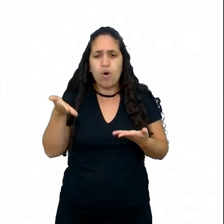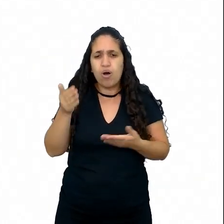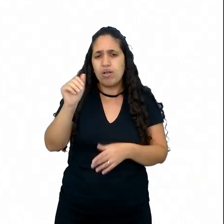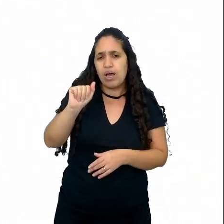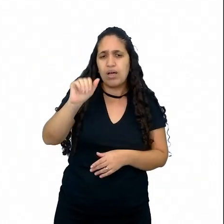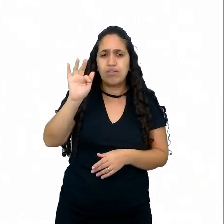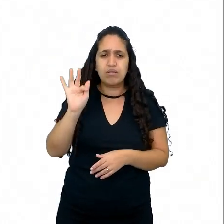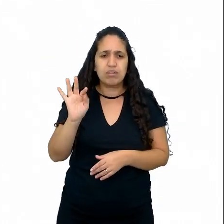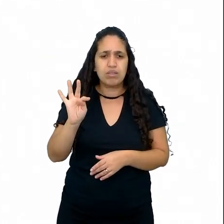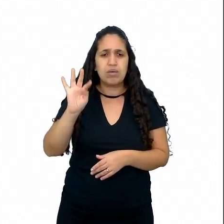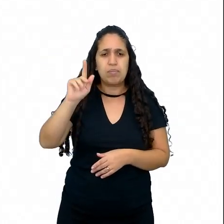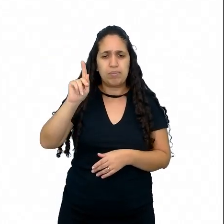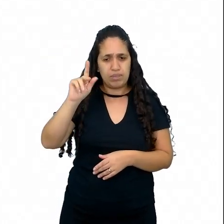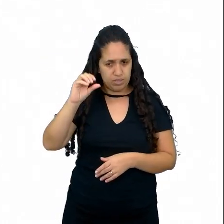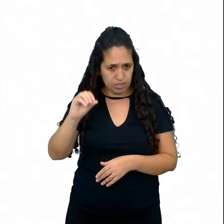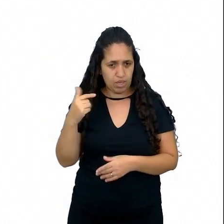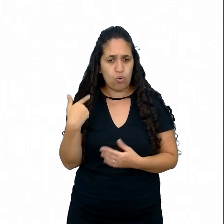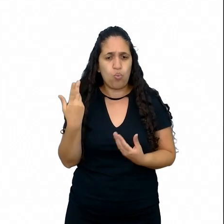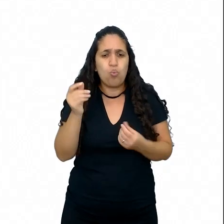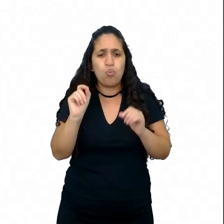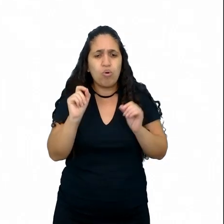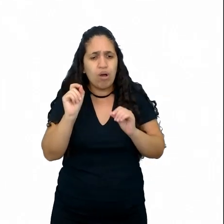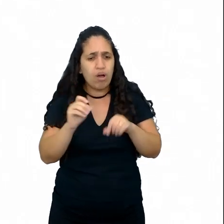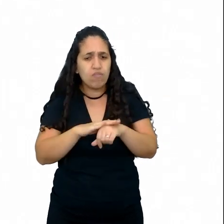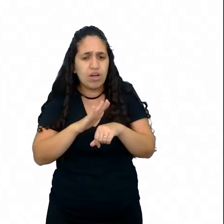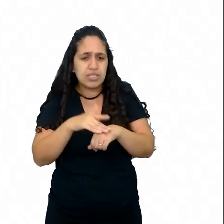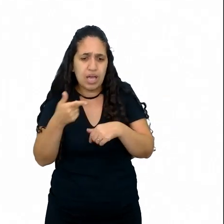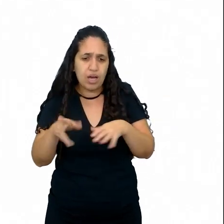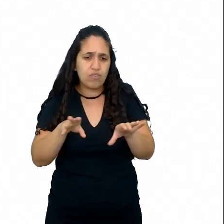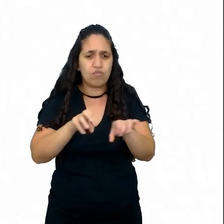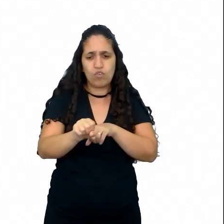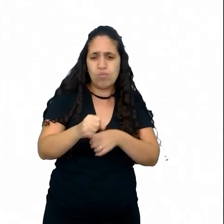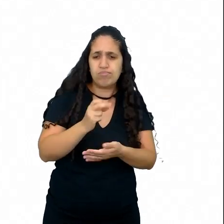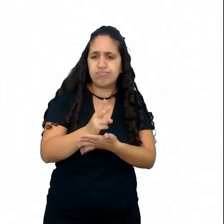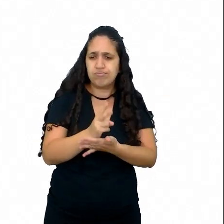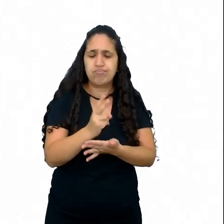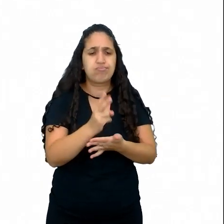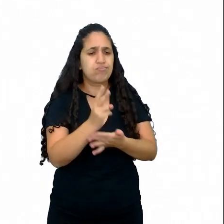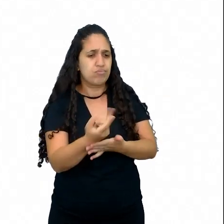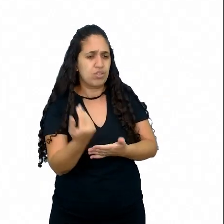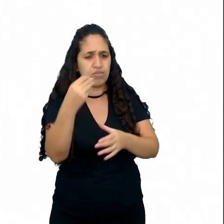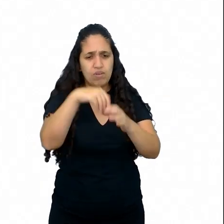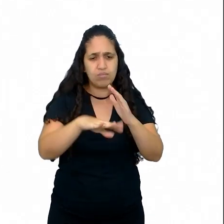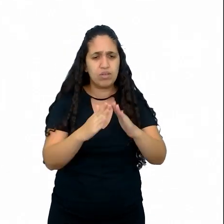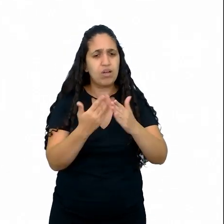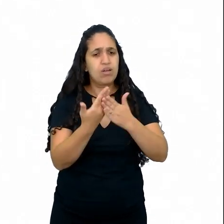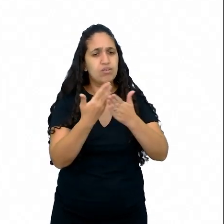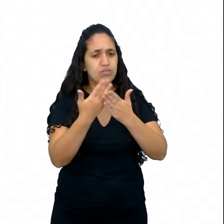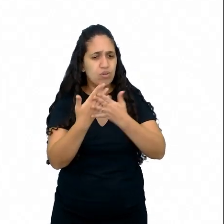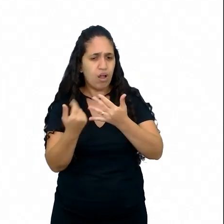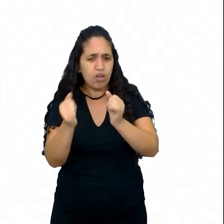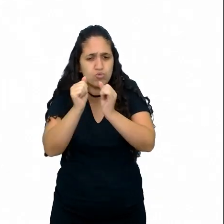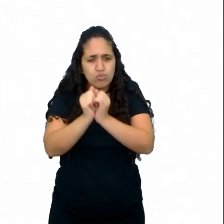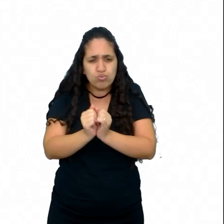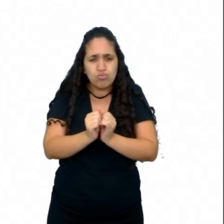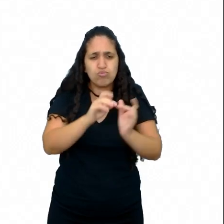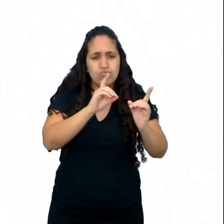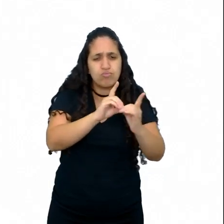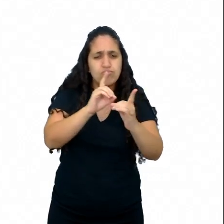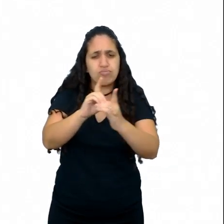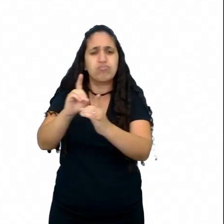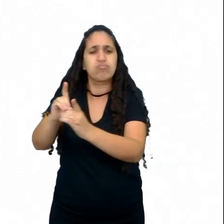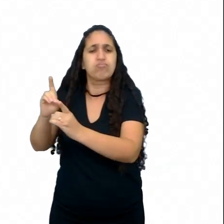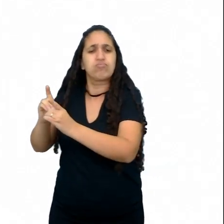o que a gente vai fazer nesse espaço nosso, que é de formação continuada, que nós estamos nas escolas, com os nossos pares, conversando